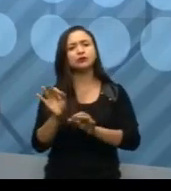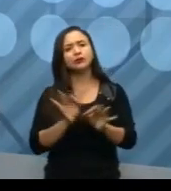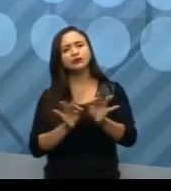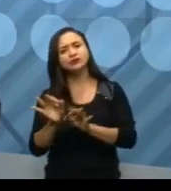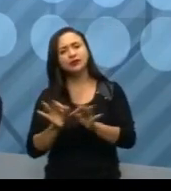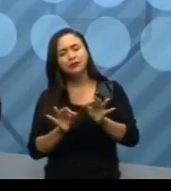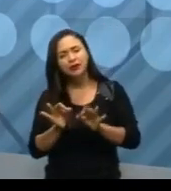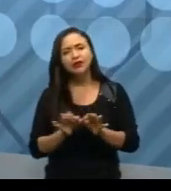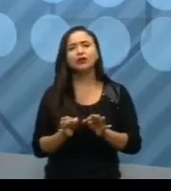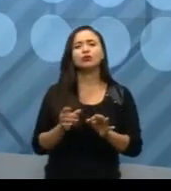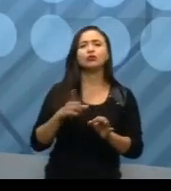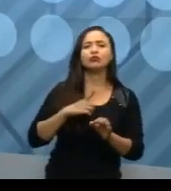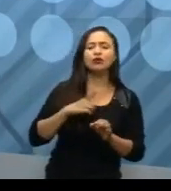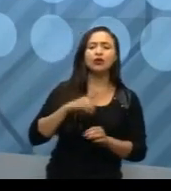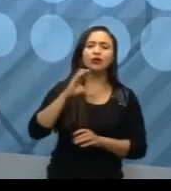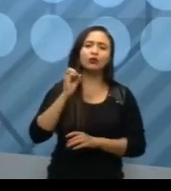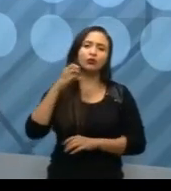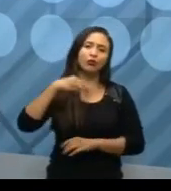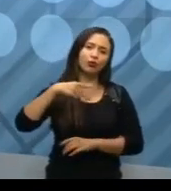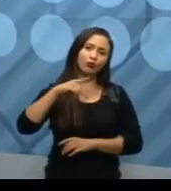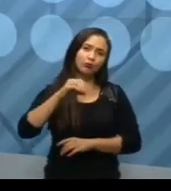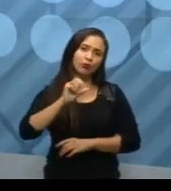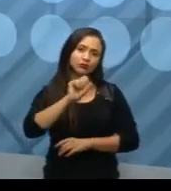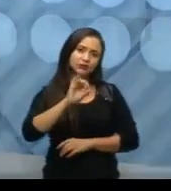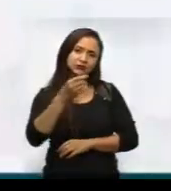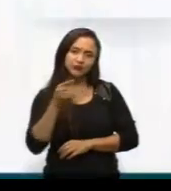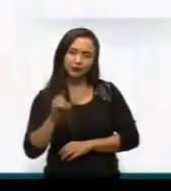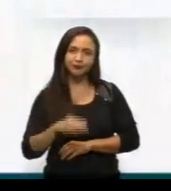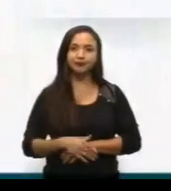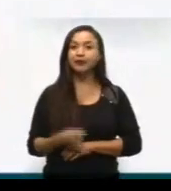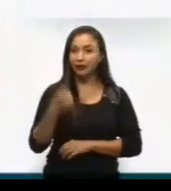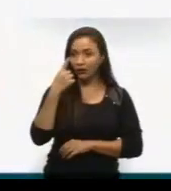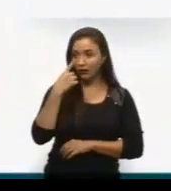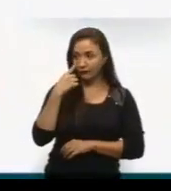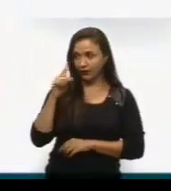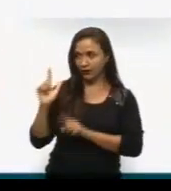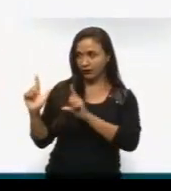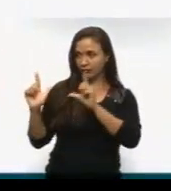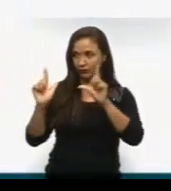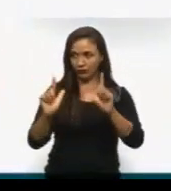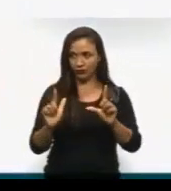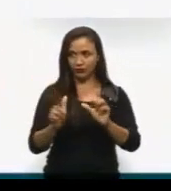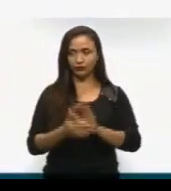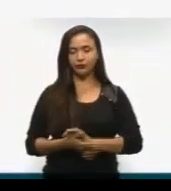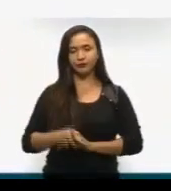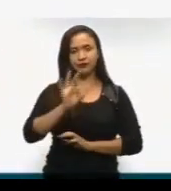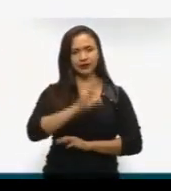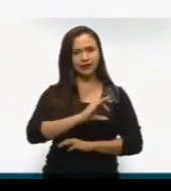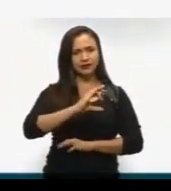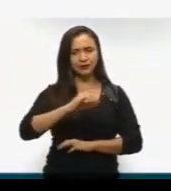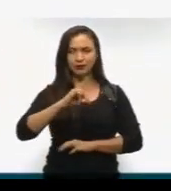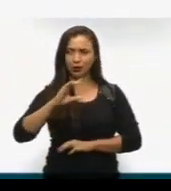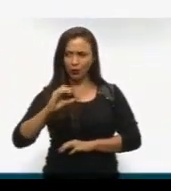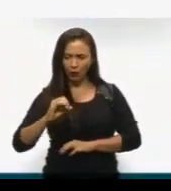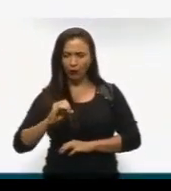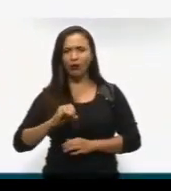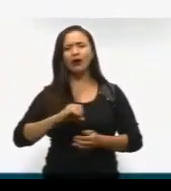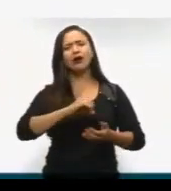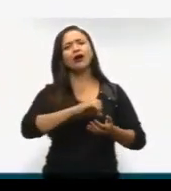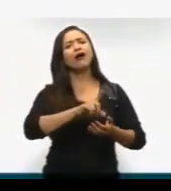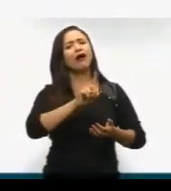as composições, como que se calcula. Então, vamos ali ao quadro. Olha só, TCPO é um livro bem extenso,